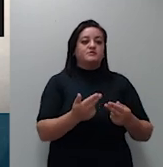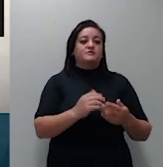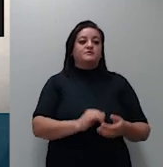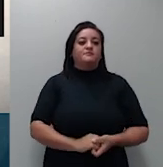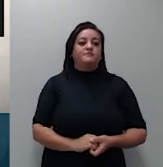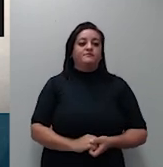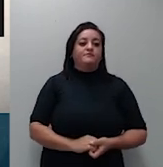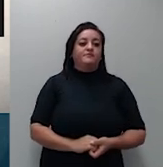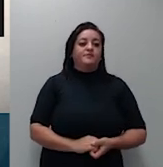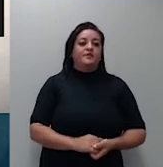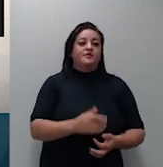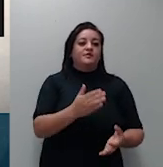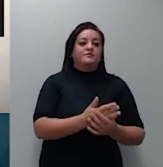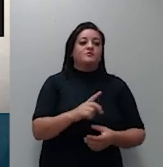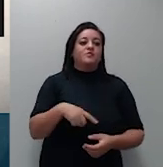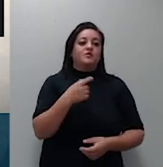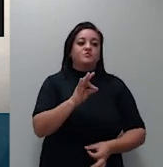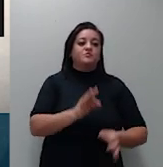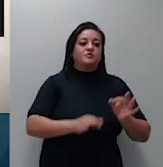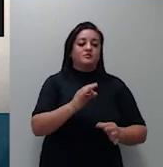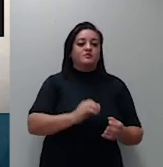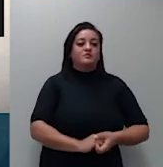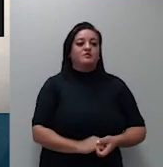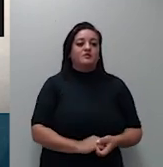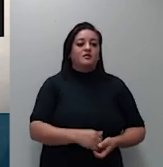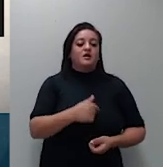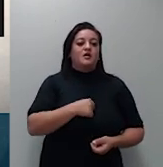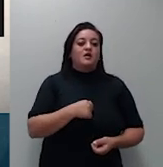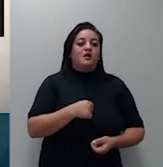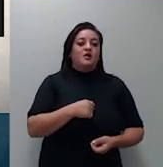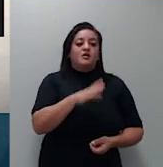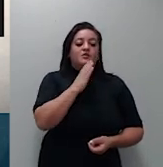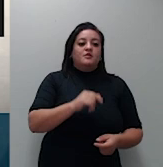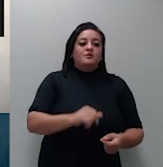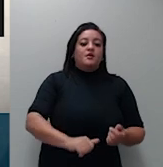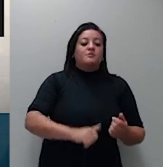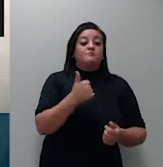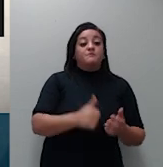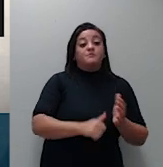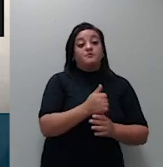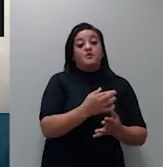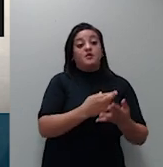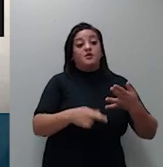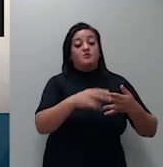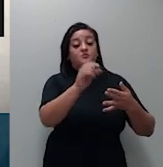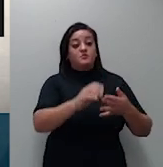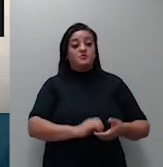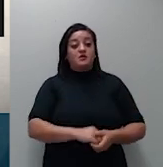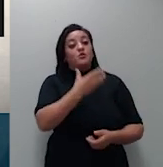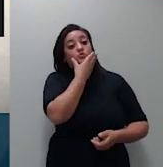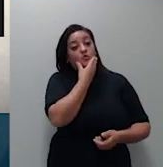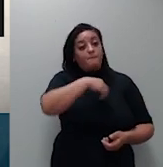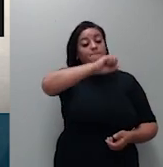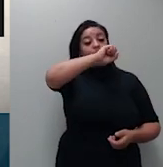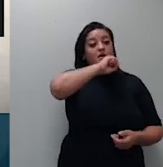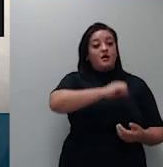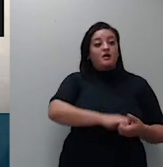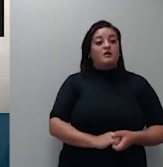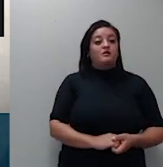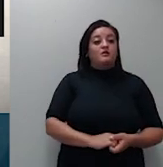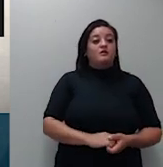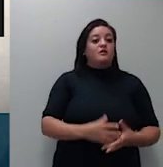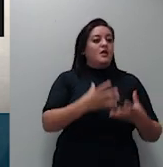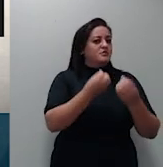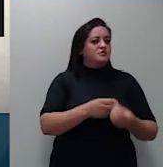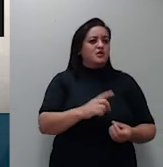caso que estamos julgando eu apreciei o primeiro recurso especial do genitor do menor que não se conformou com essas